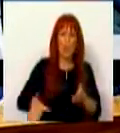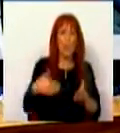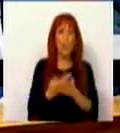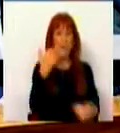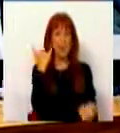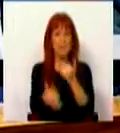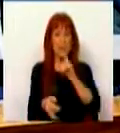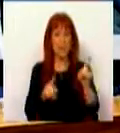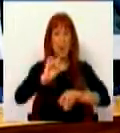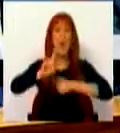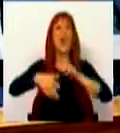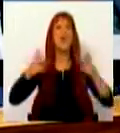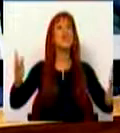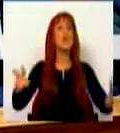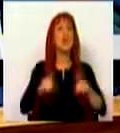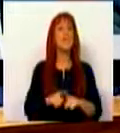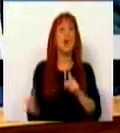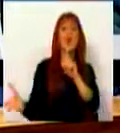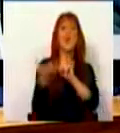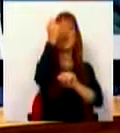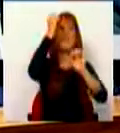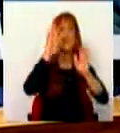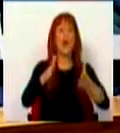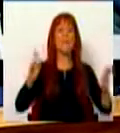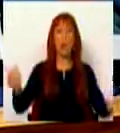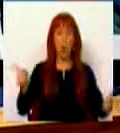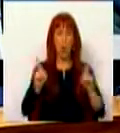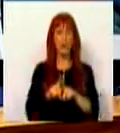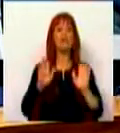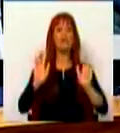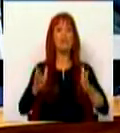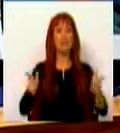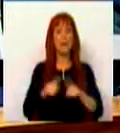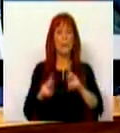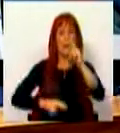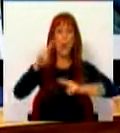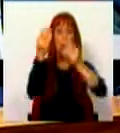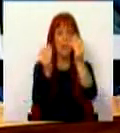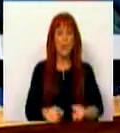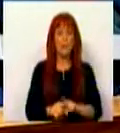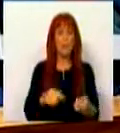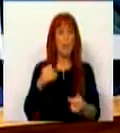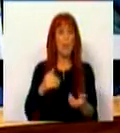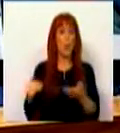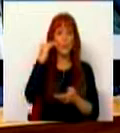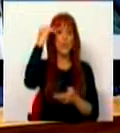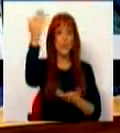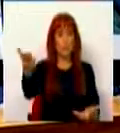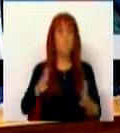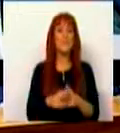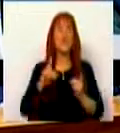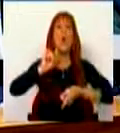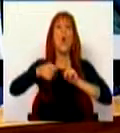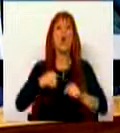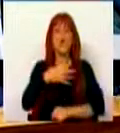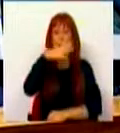em risco aquilo que já conquistámos e aquilo que já construímos para o futuro.